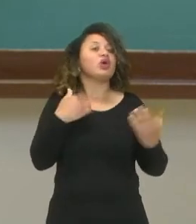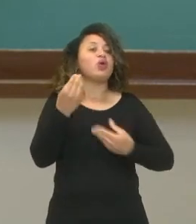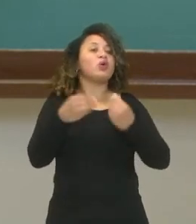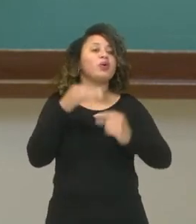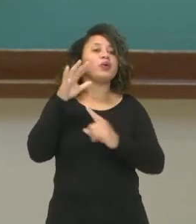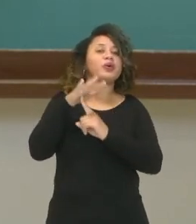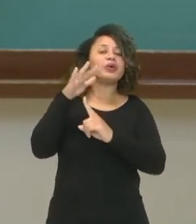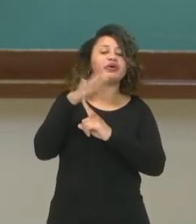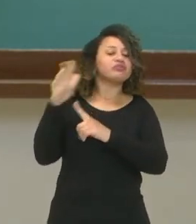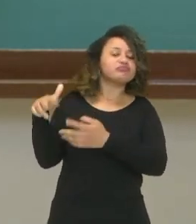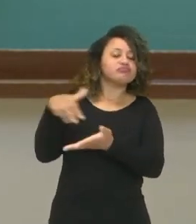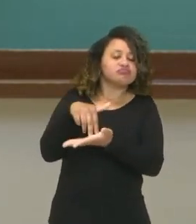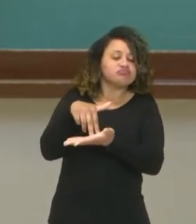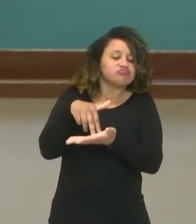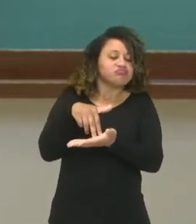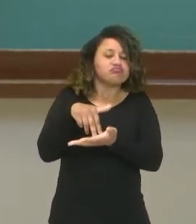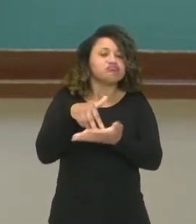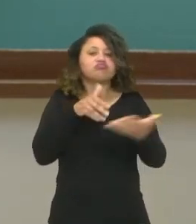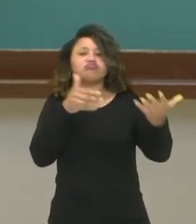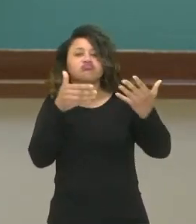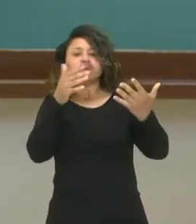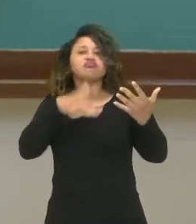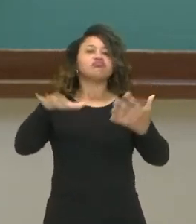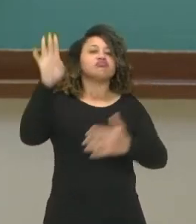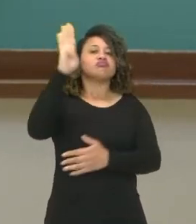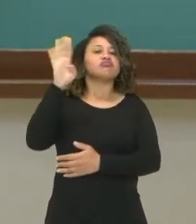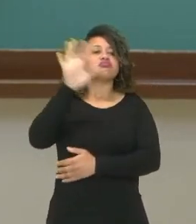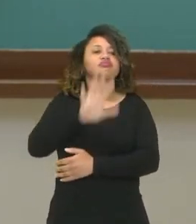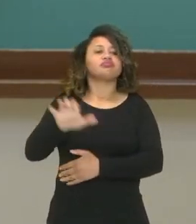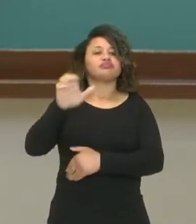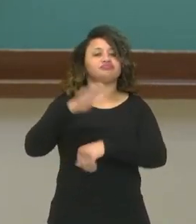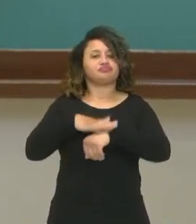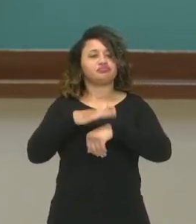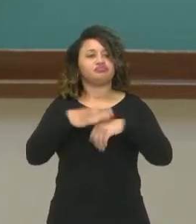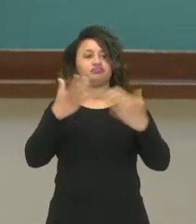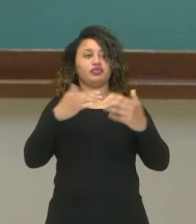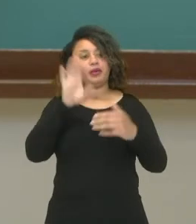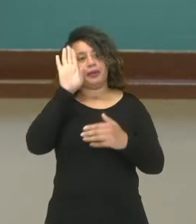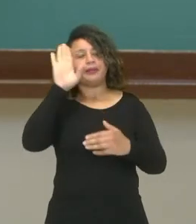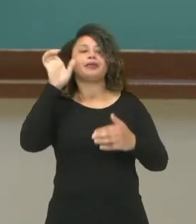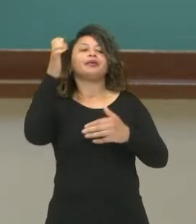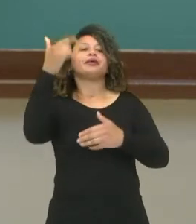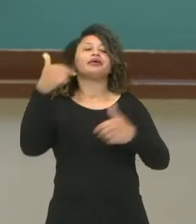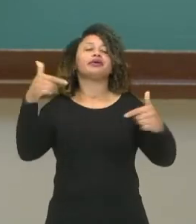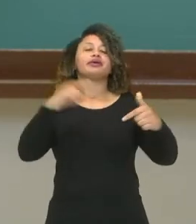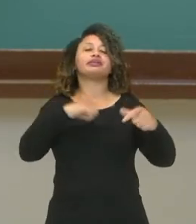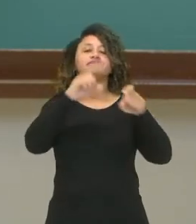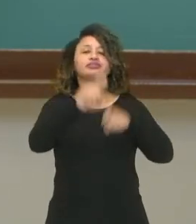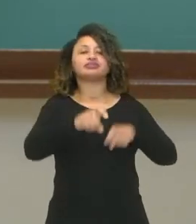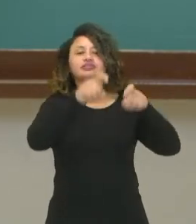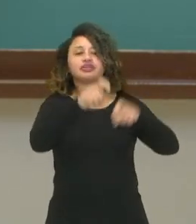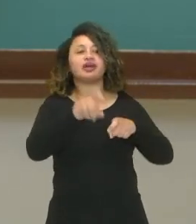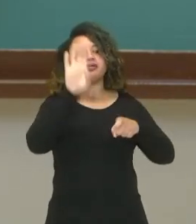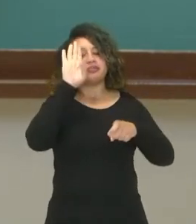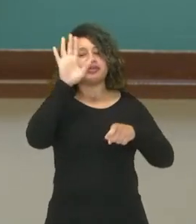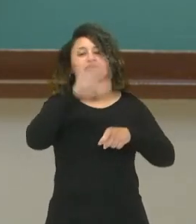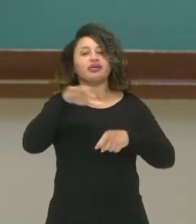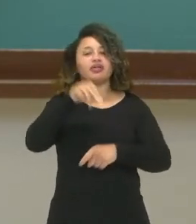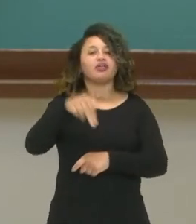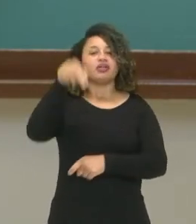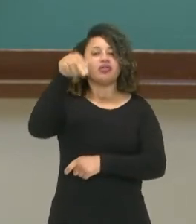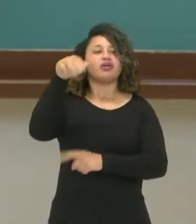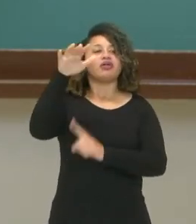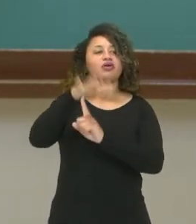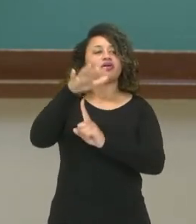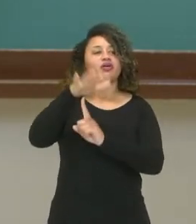estava se posicionando no Brasil neste período? O principal produto desenvolvido na agricultura, principalmente na região norte do